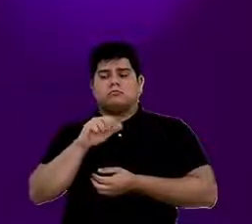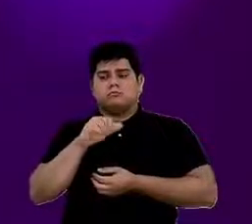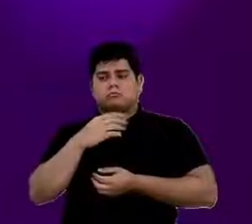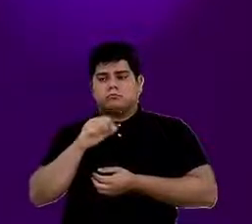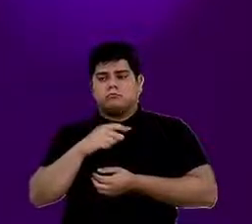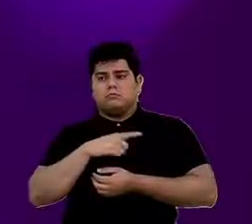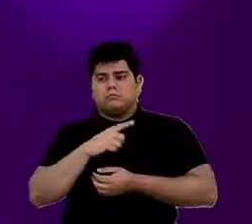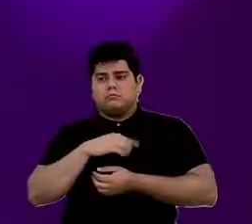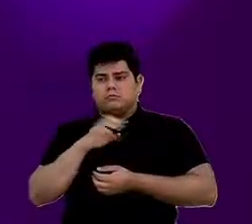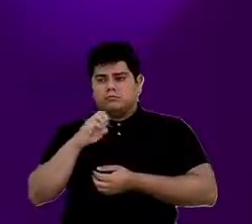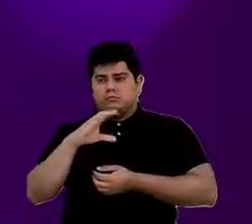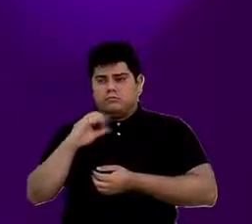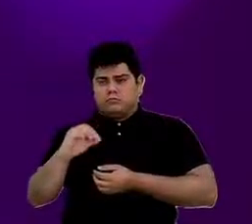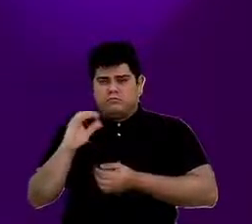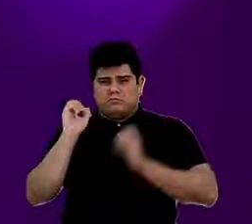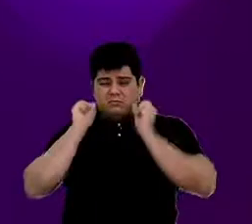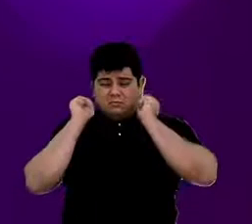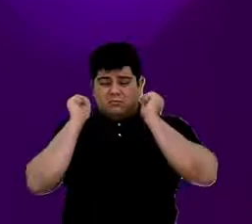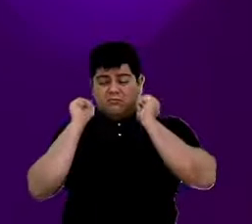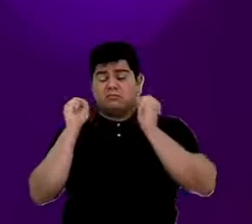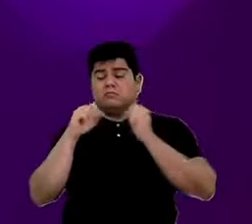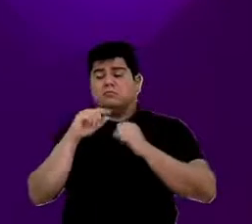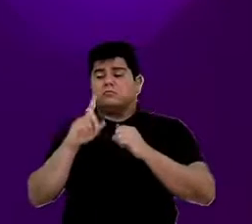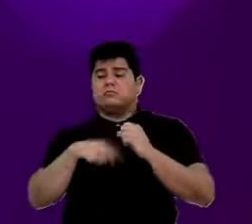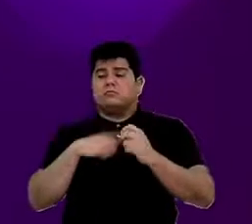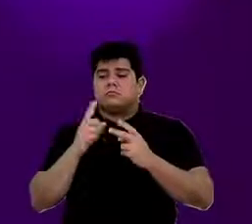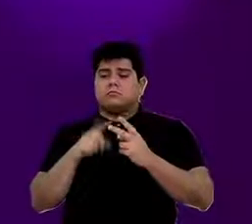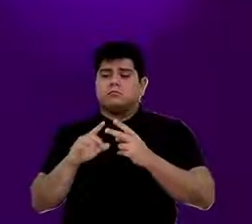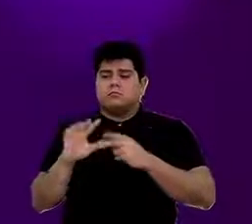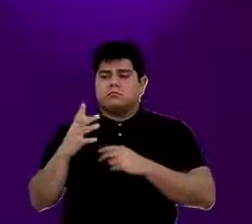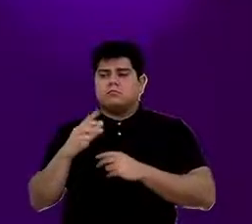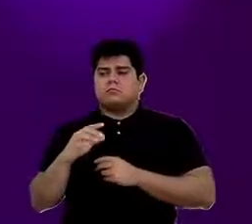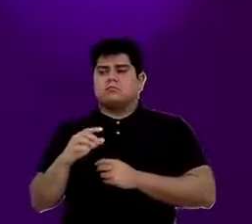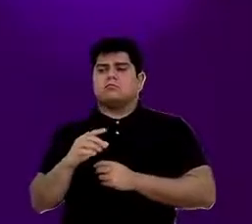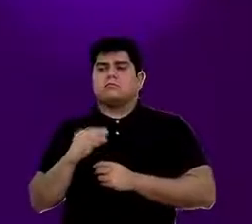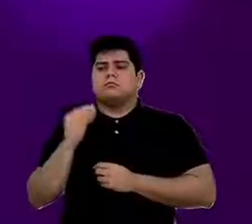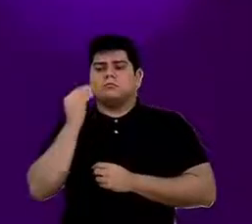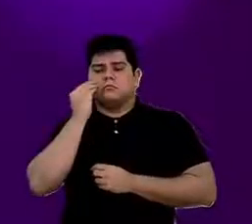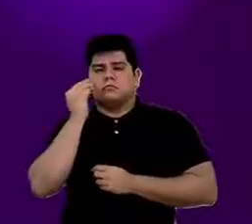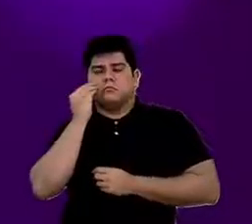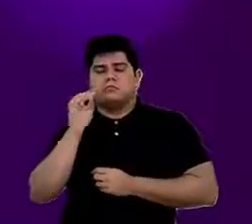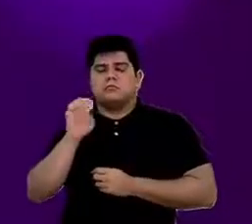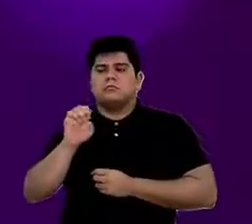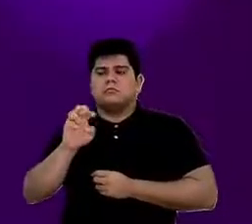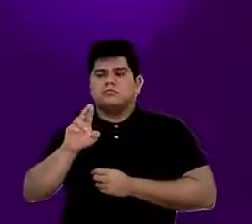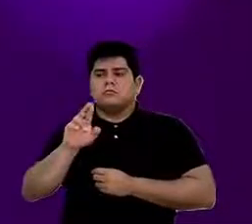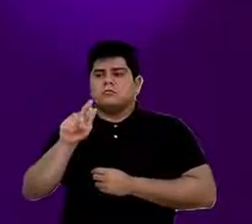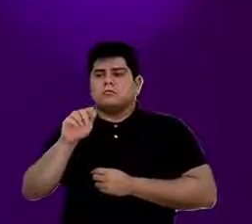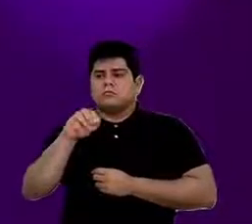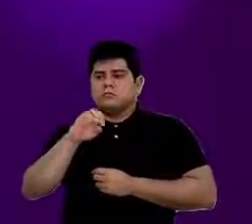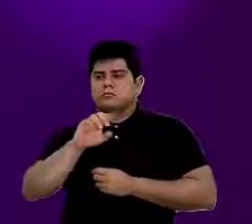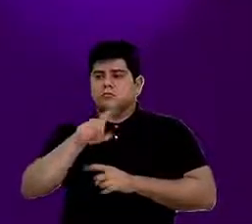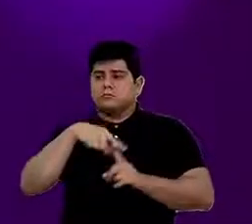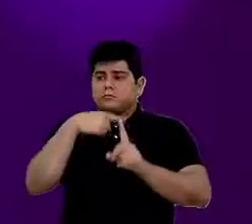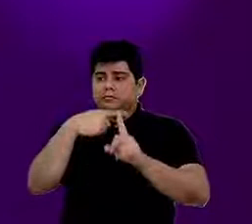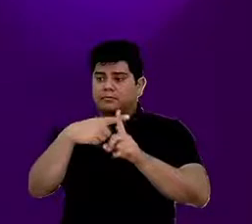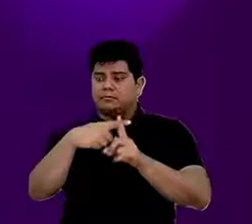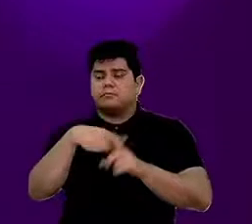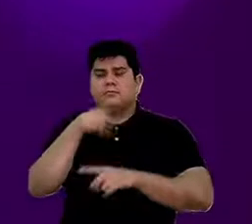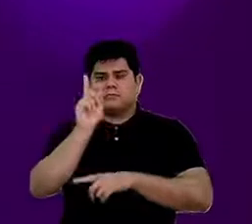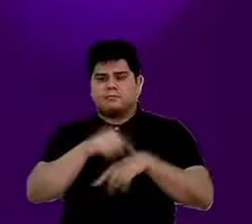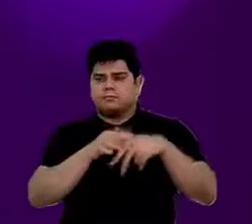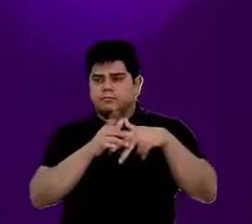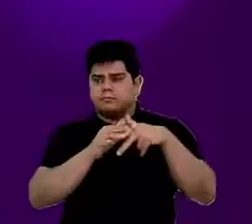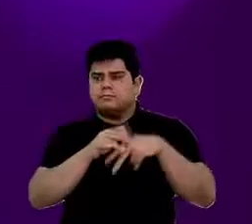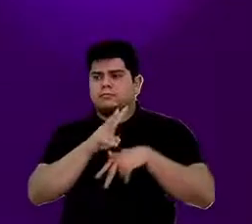submetidos a um eco de estresse um teste ergométrico. Se esse teste ergométrico ele é positivo, esse paciente é considerado